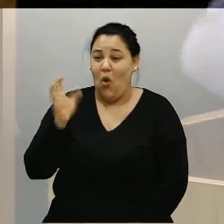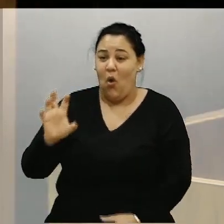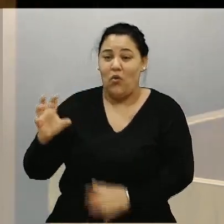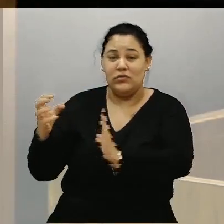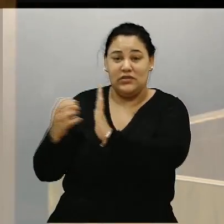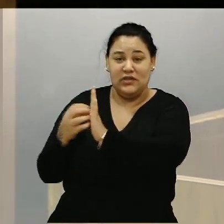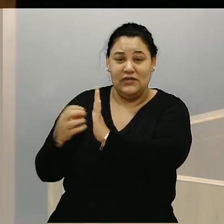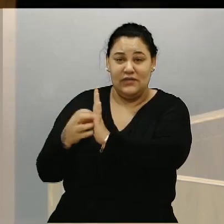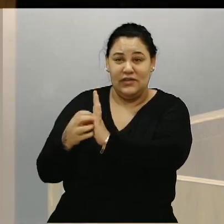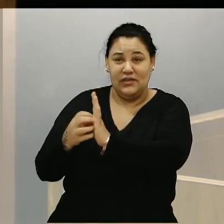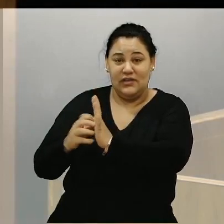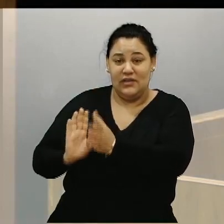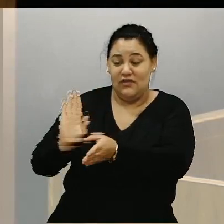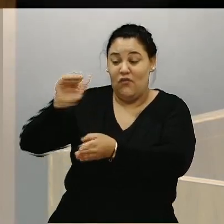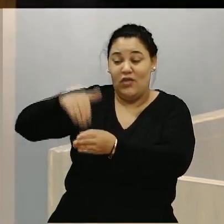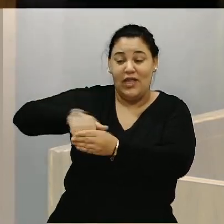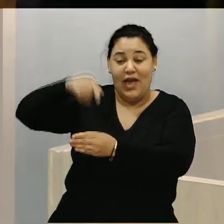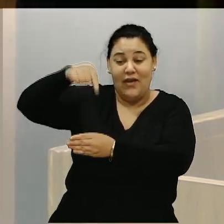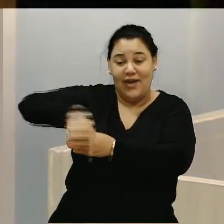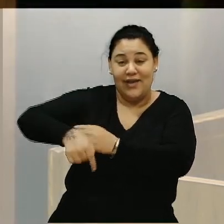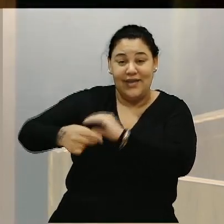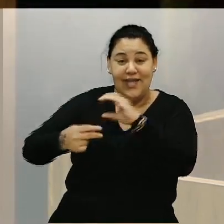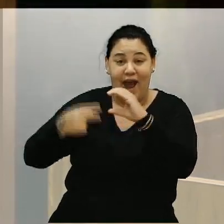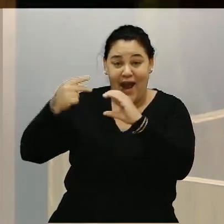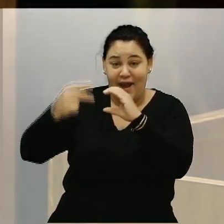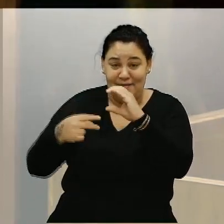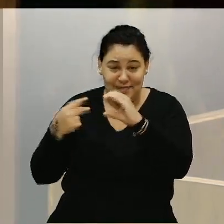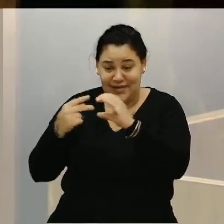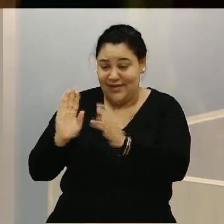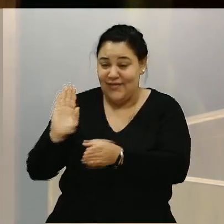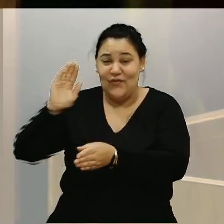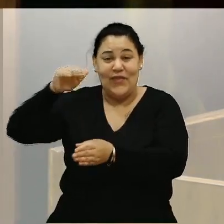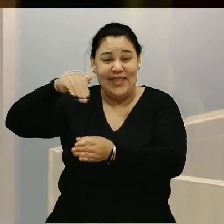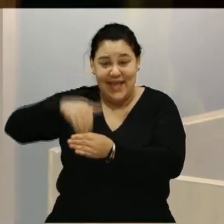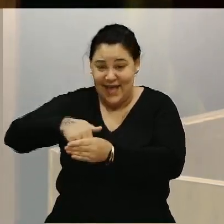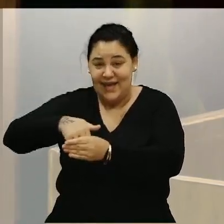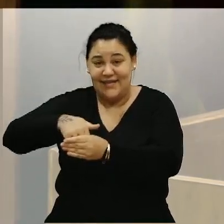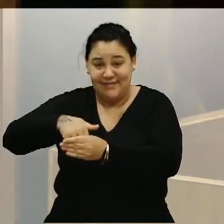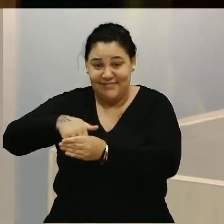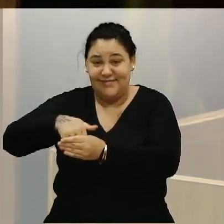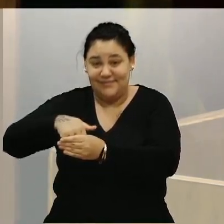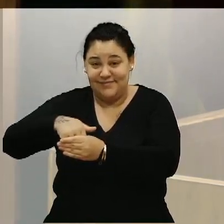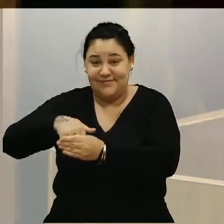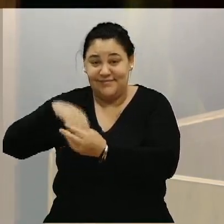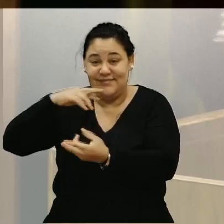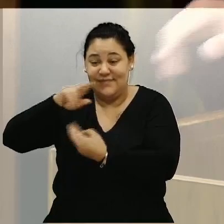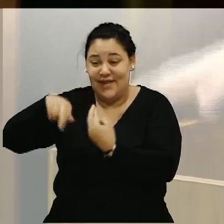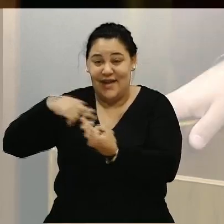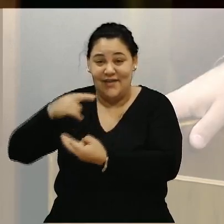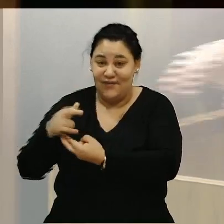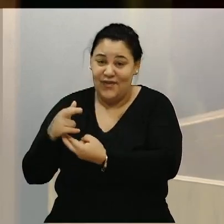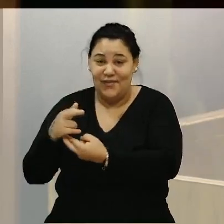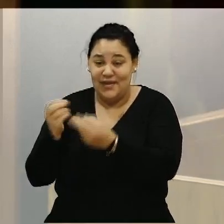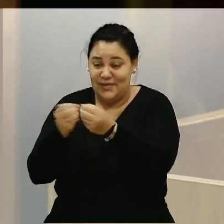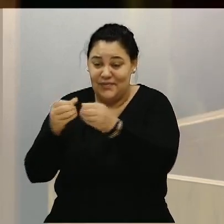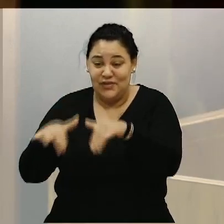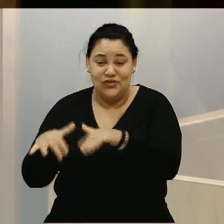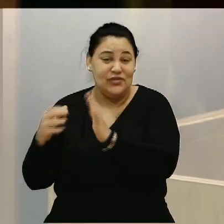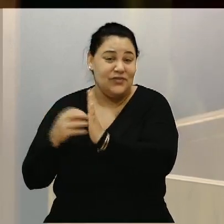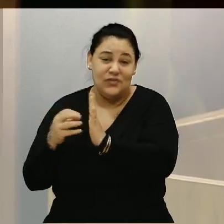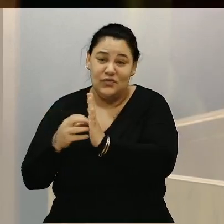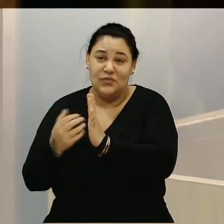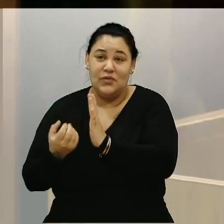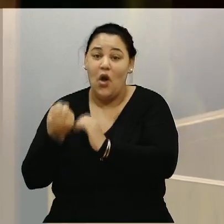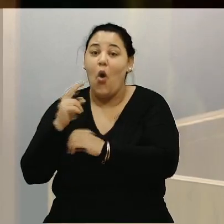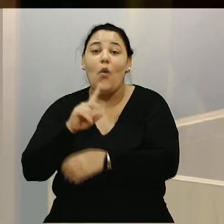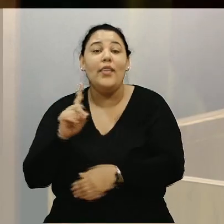e votaram nessa casa. E votaram nessa casa uma reforma que alijou os servidores públicos. Ou